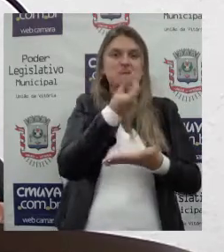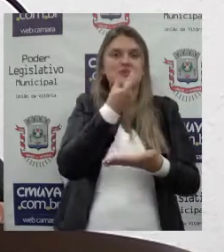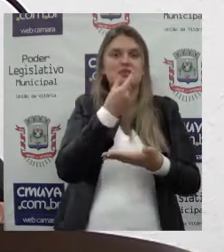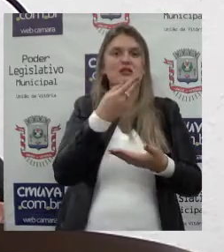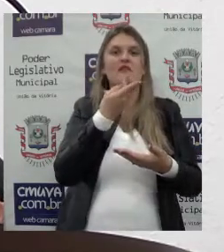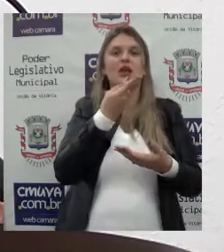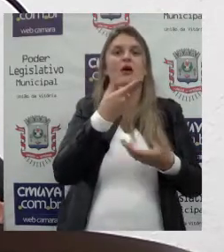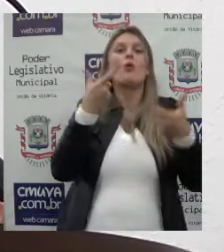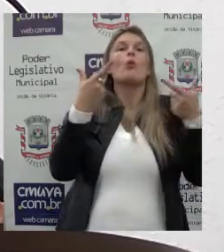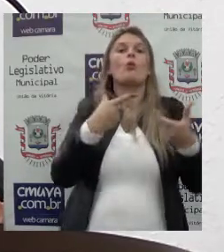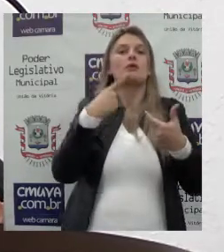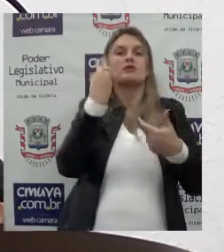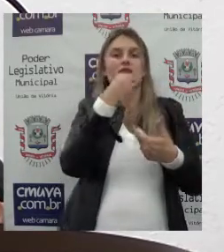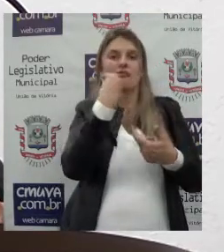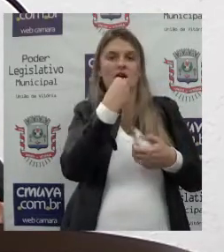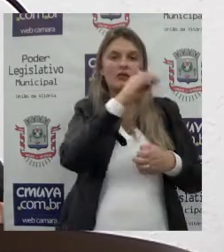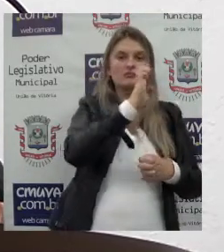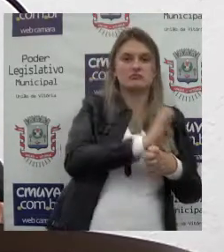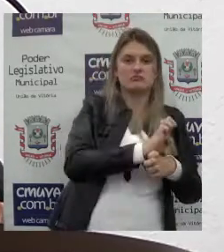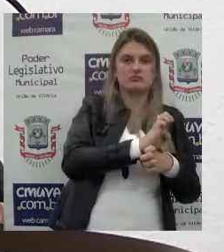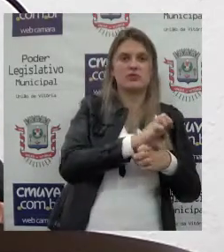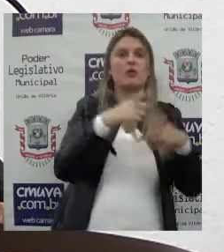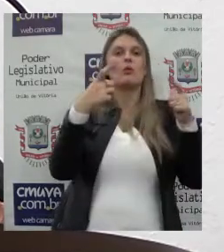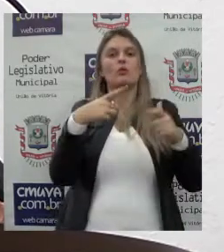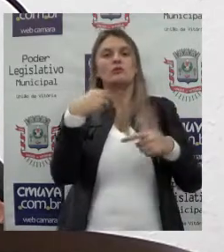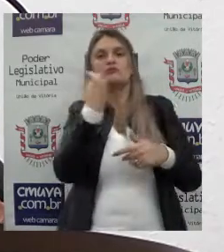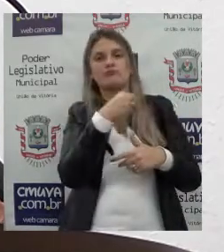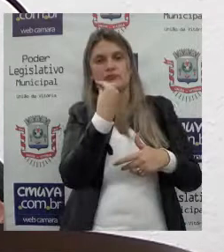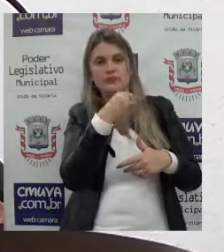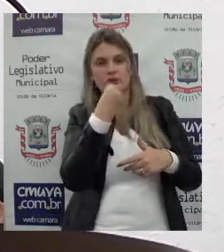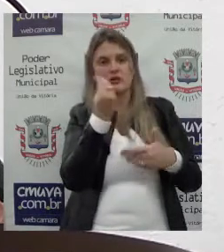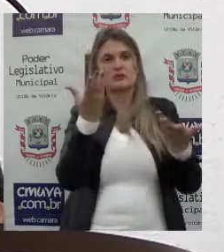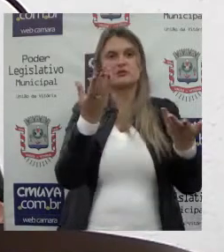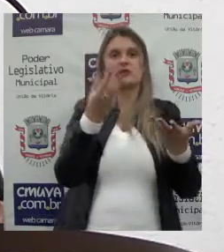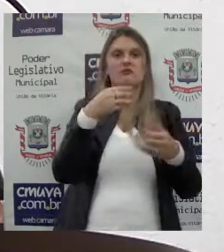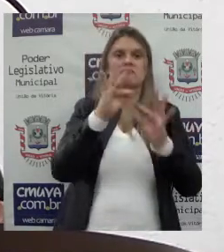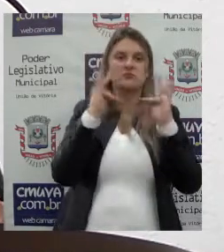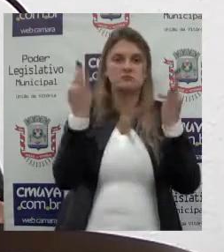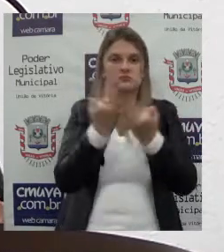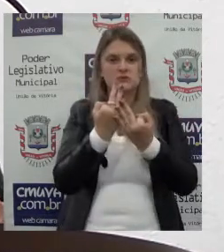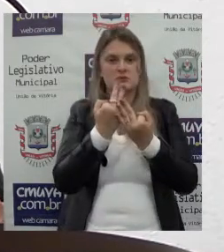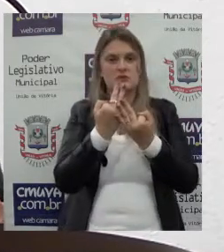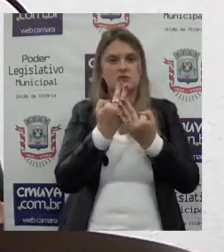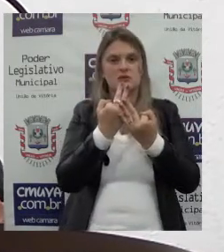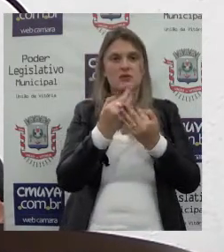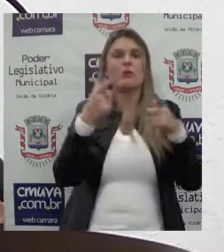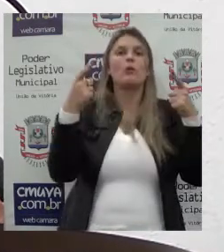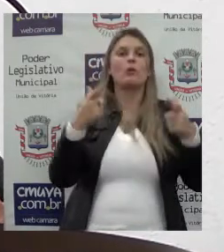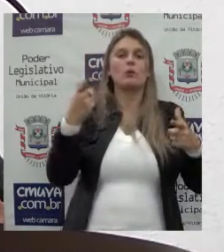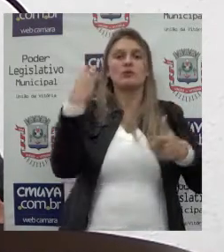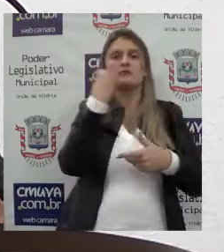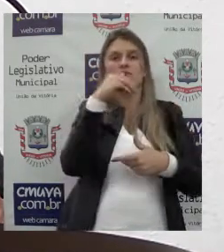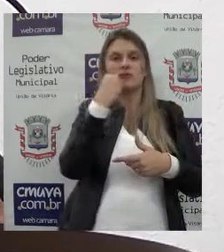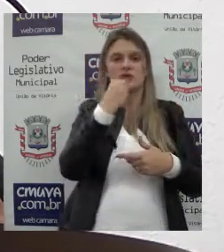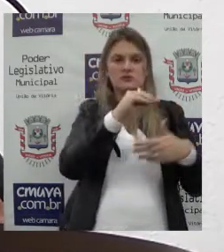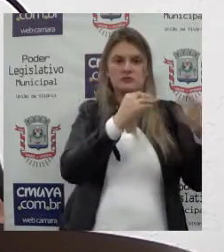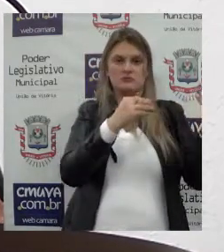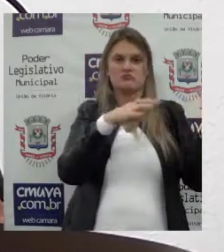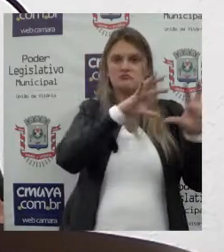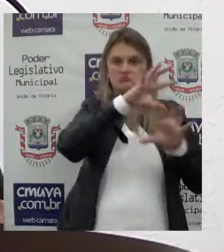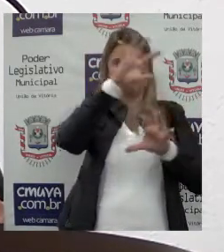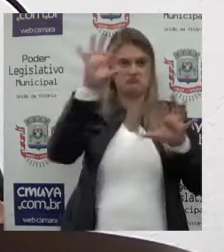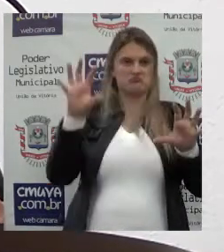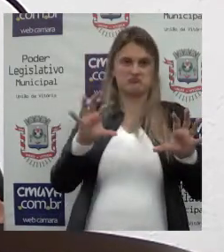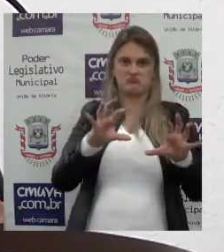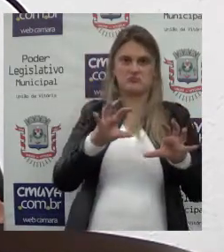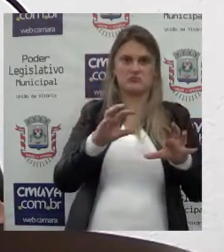uma charge onde dizia o seguinte, aonde falha o Estado, aonde falha a família,